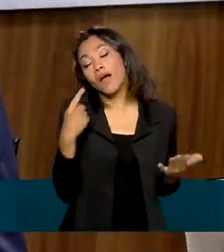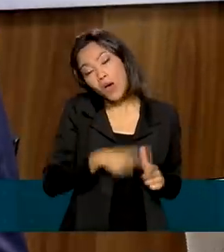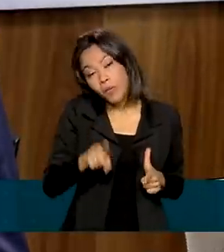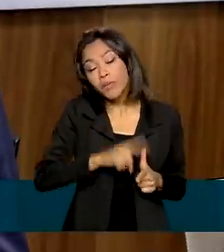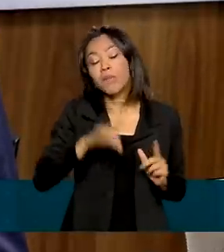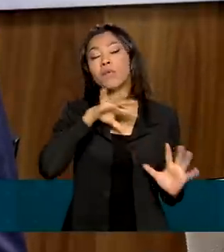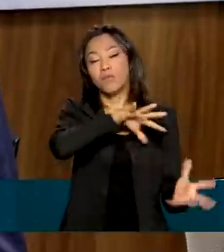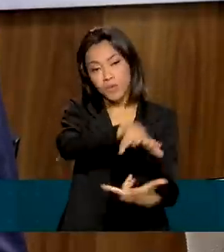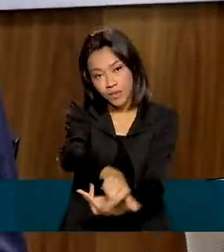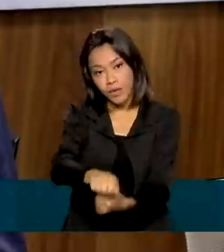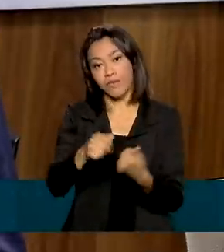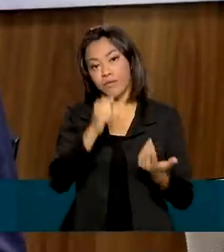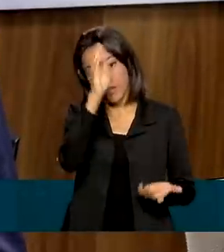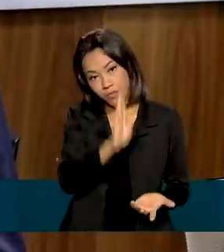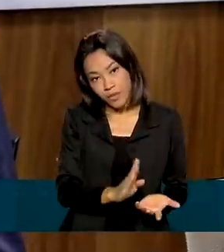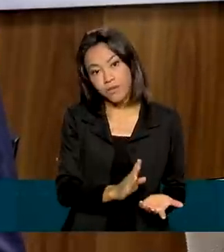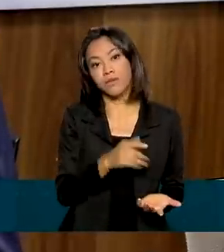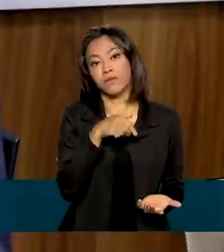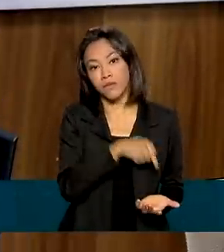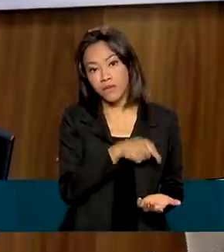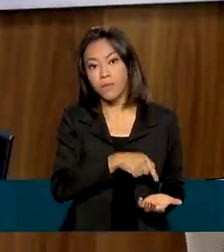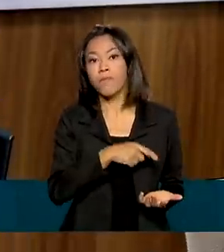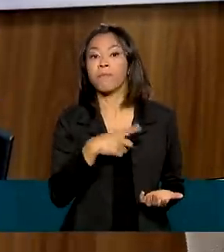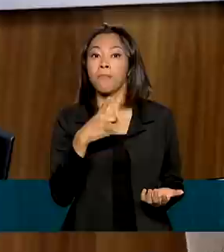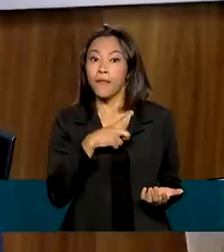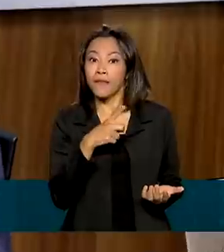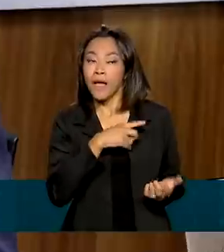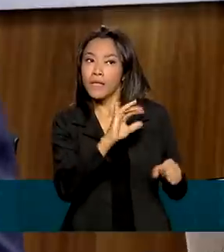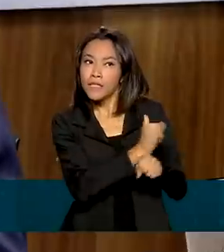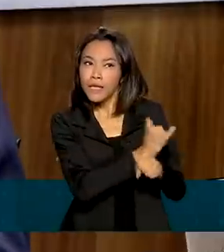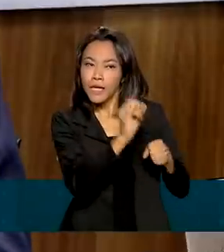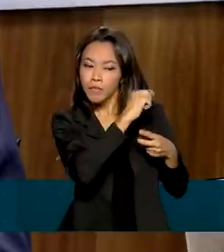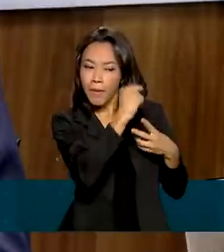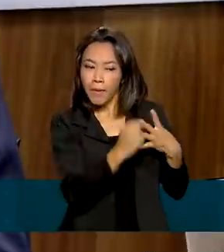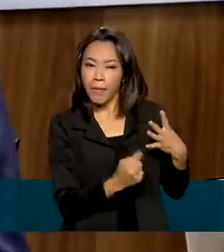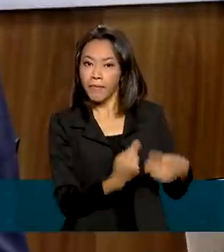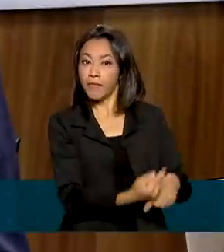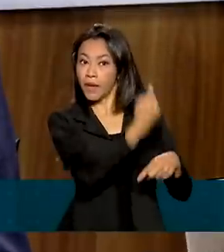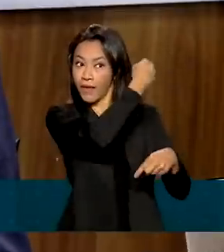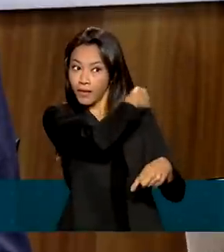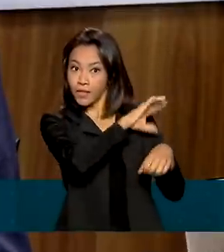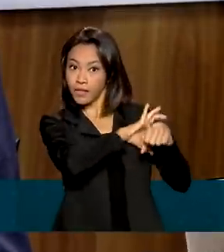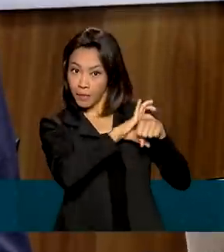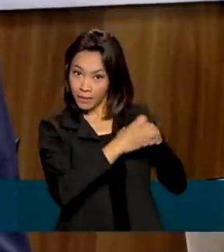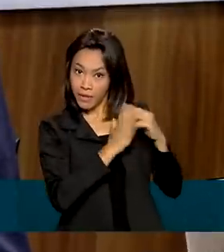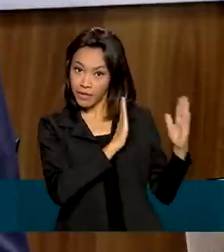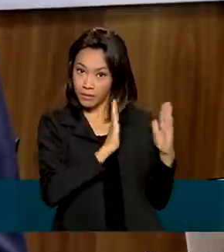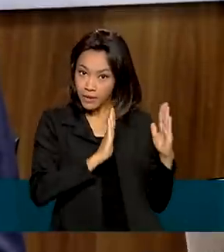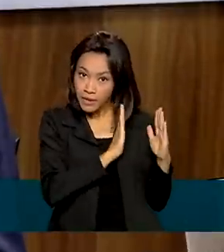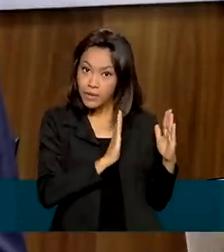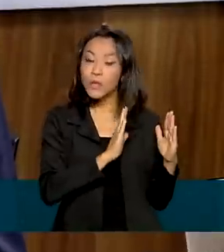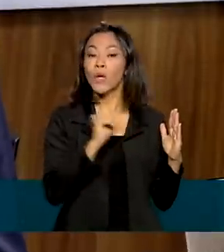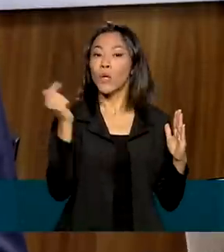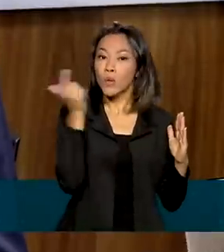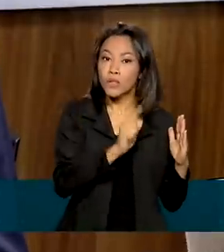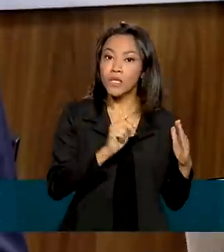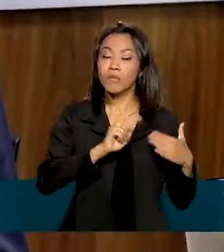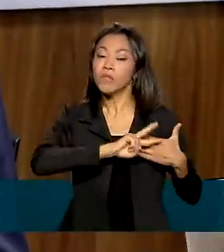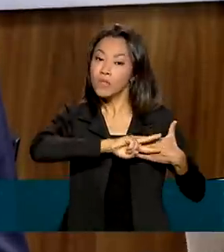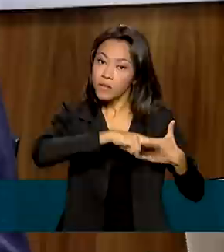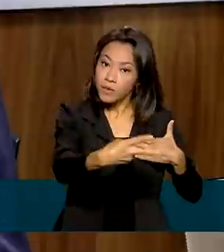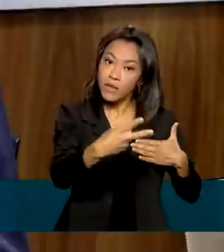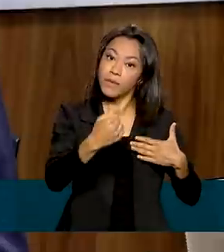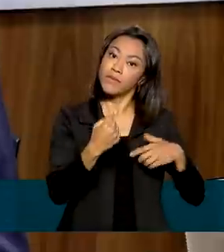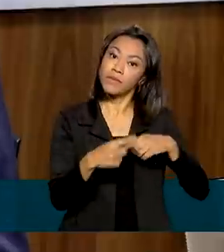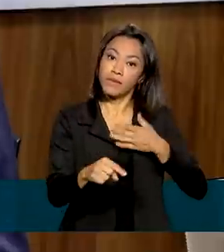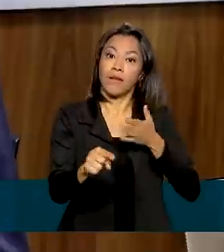problema Mundial que o Brasil está nas medidas que tomou lá trás e que tomou durante a pandemia fizeram com que os reflexos negativos